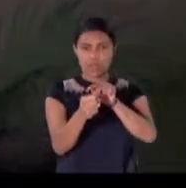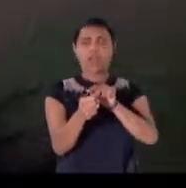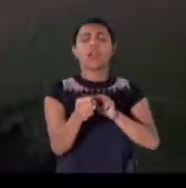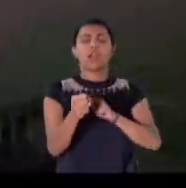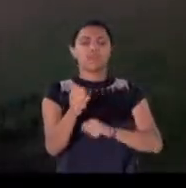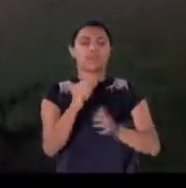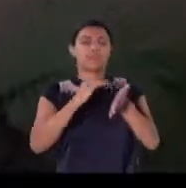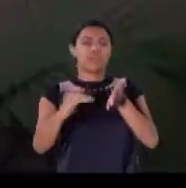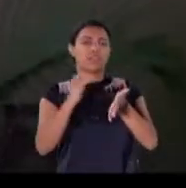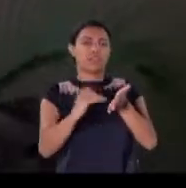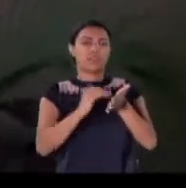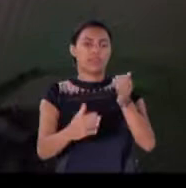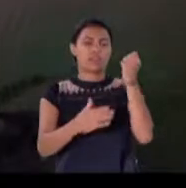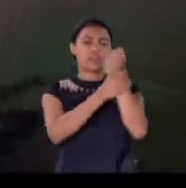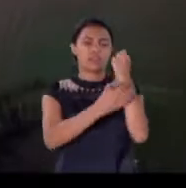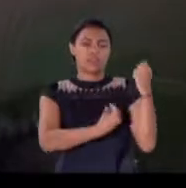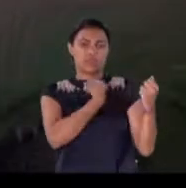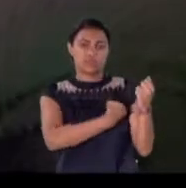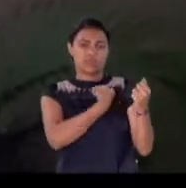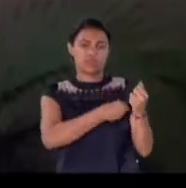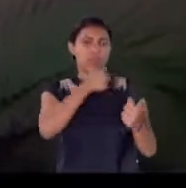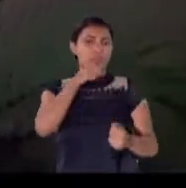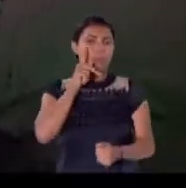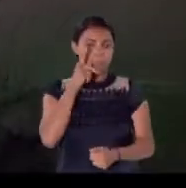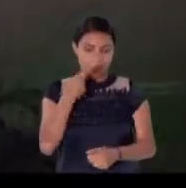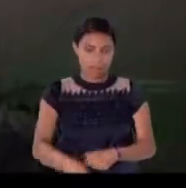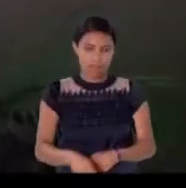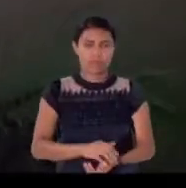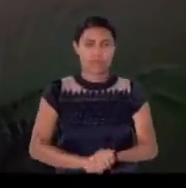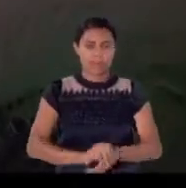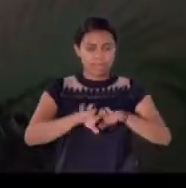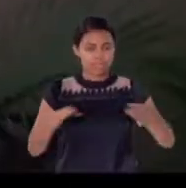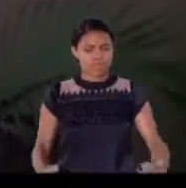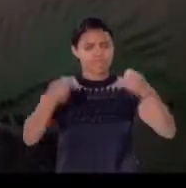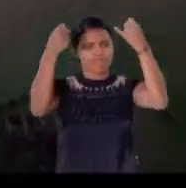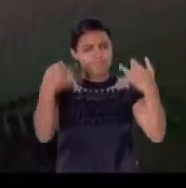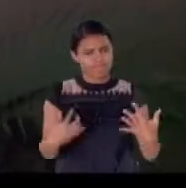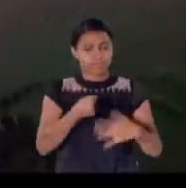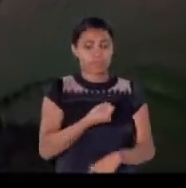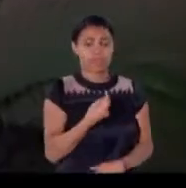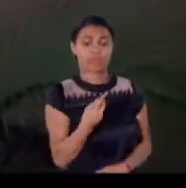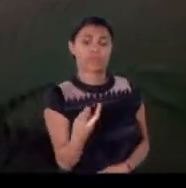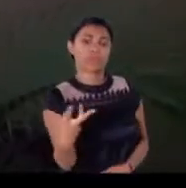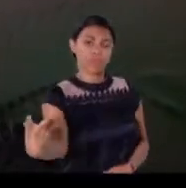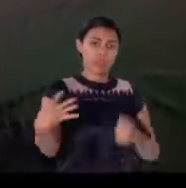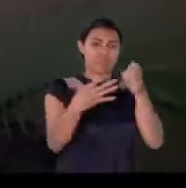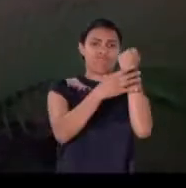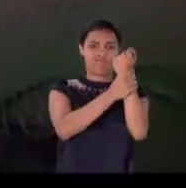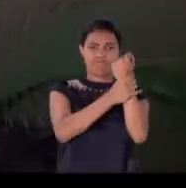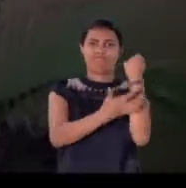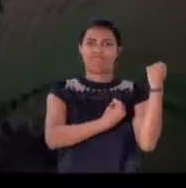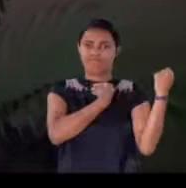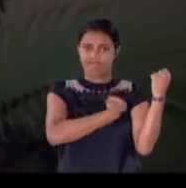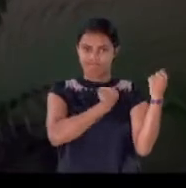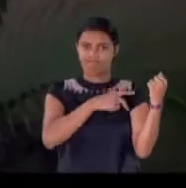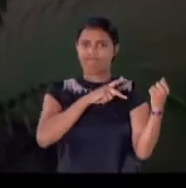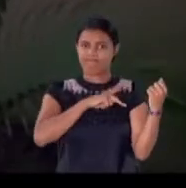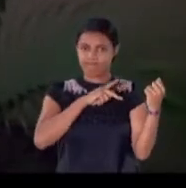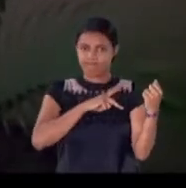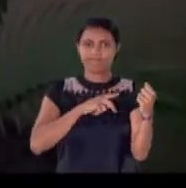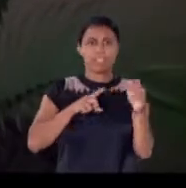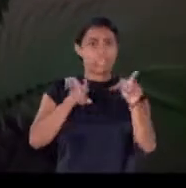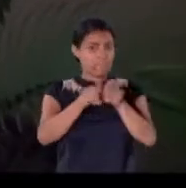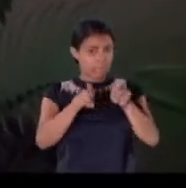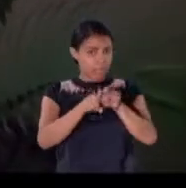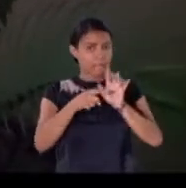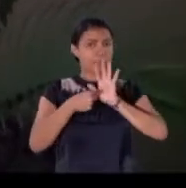Amapá, Ericláudio Alencar, utilizou a tribuna da Assembleia Legislativa para falar sobre estatísticas da segurança pública e também